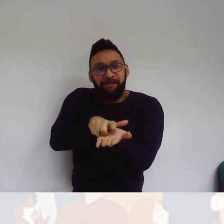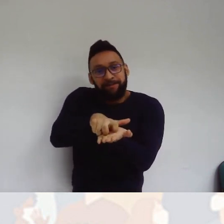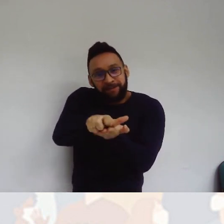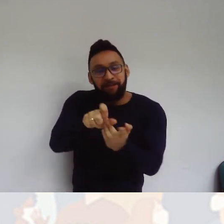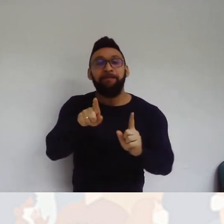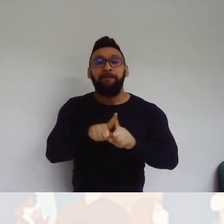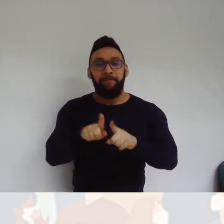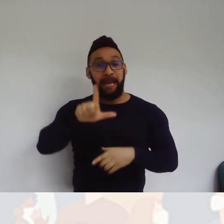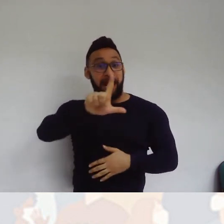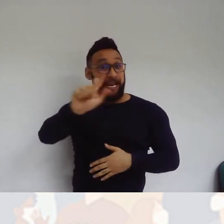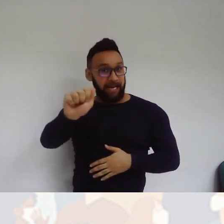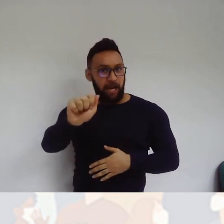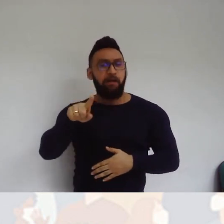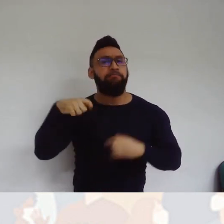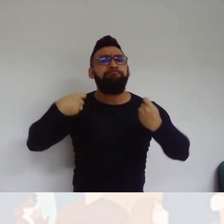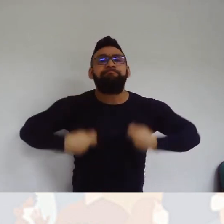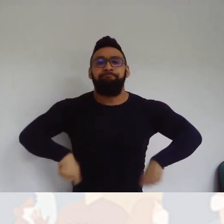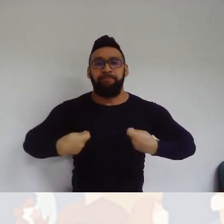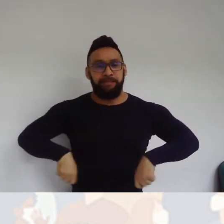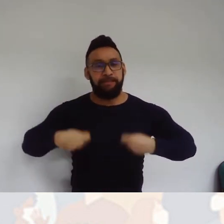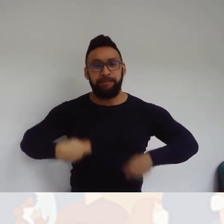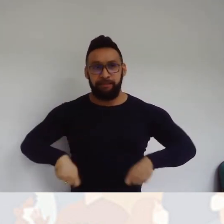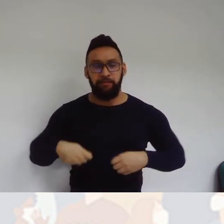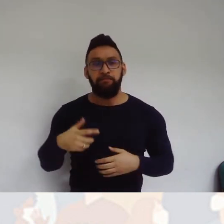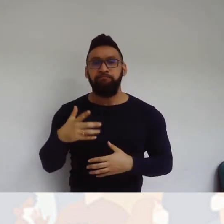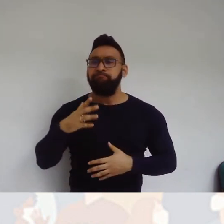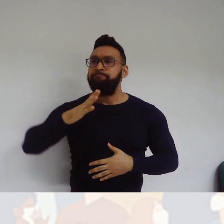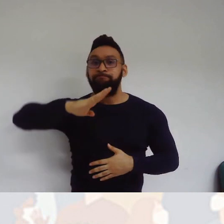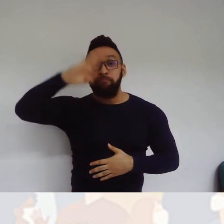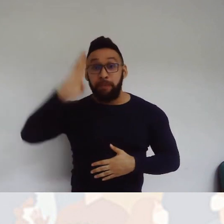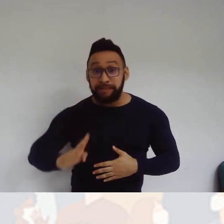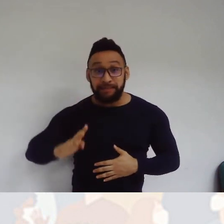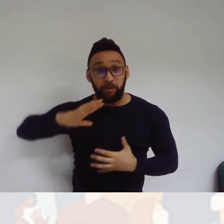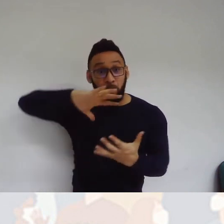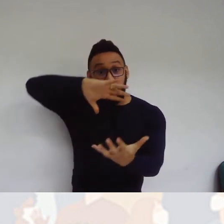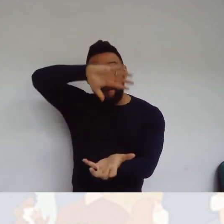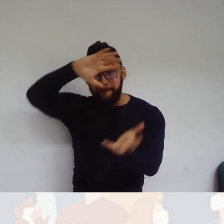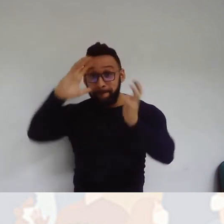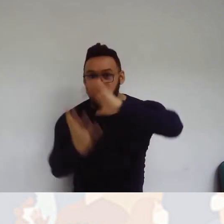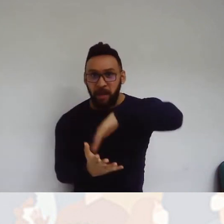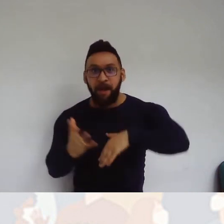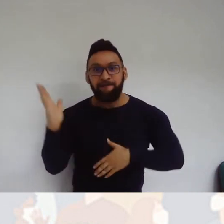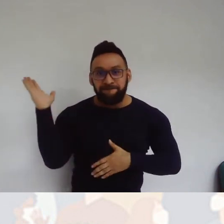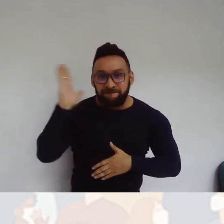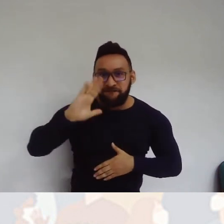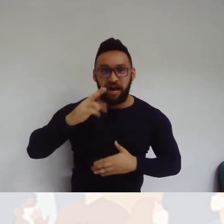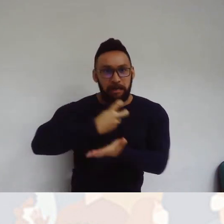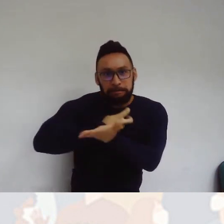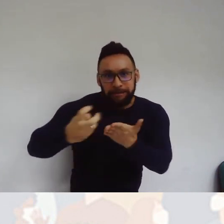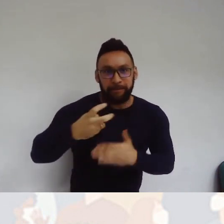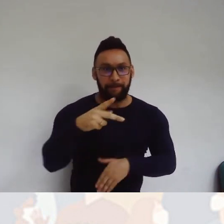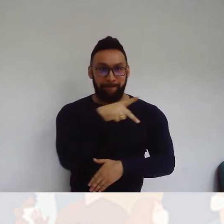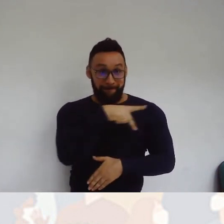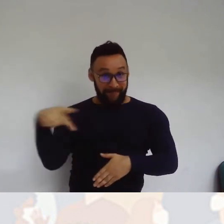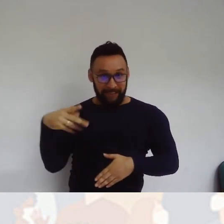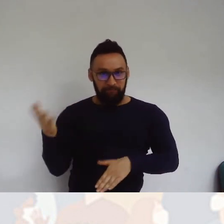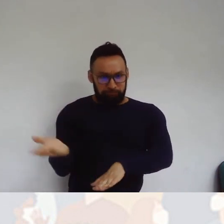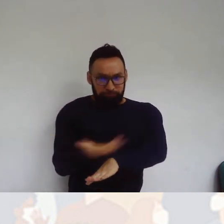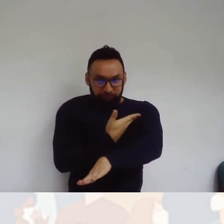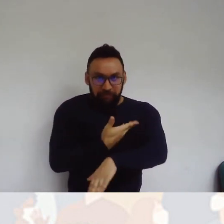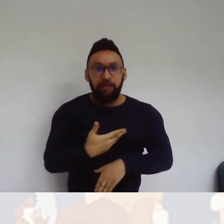ouvindo, precisam, e o governo, o Brasil vai mudar, nós vamos ter dinheiro para pesquisa, vamos